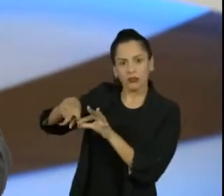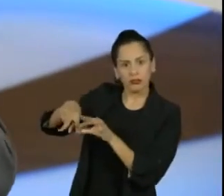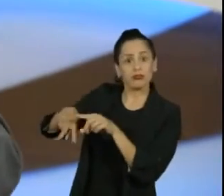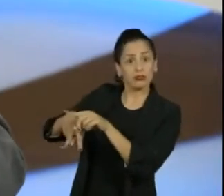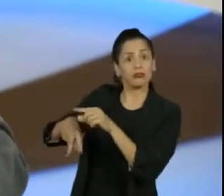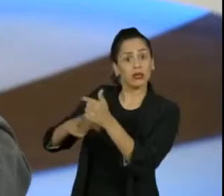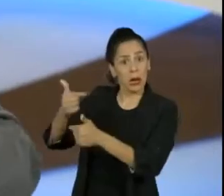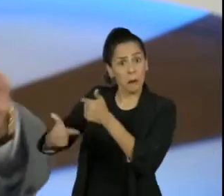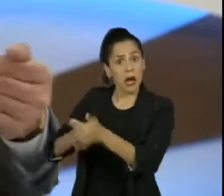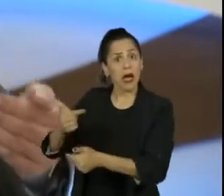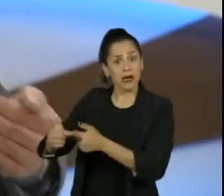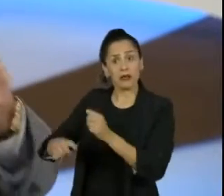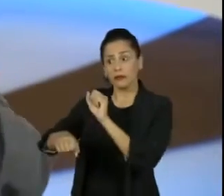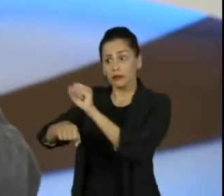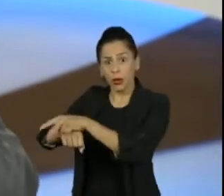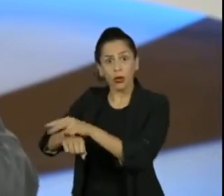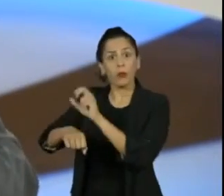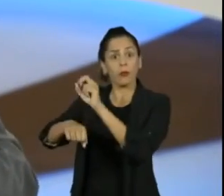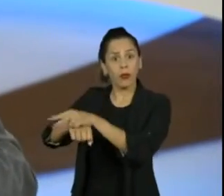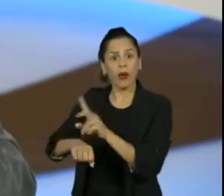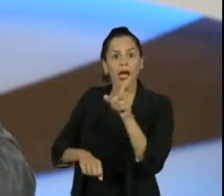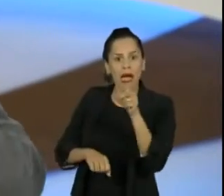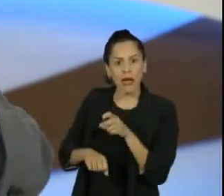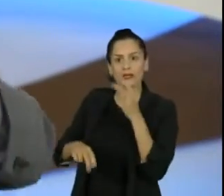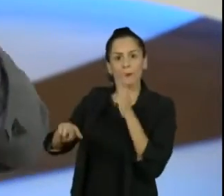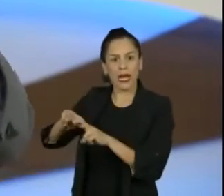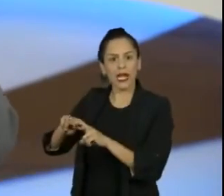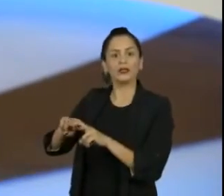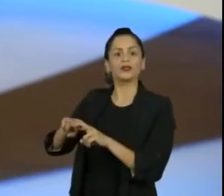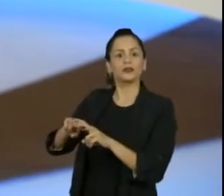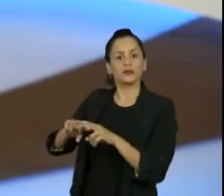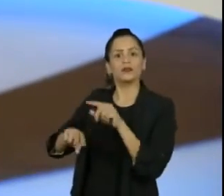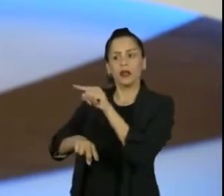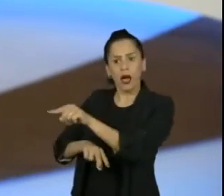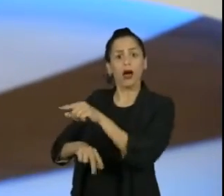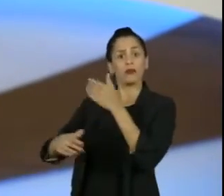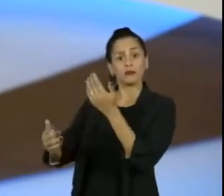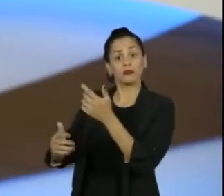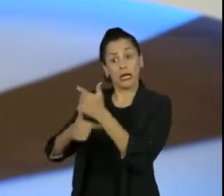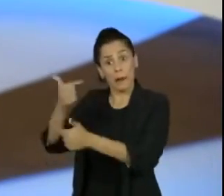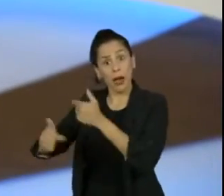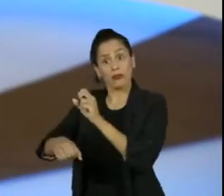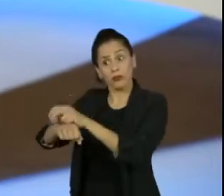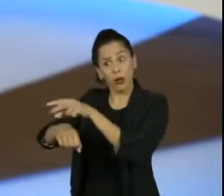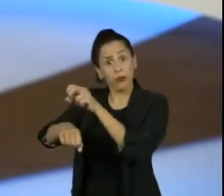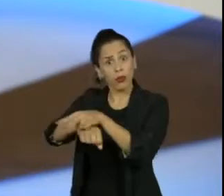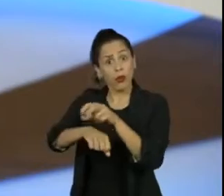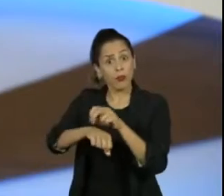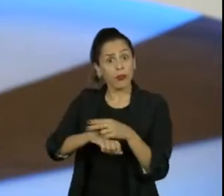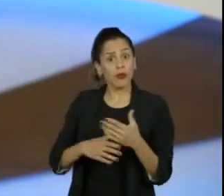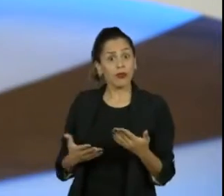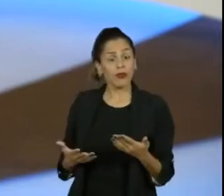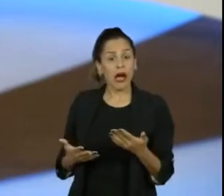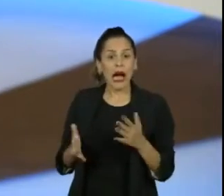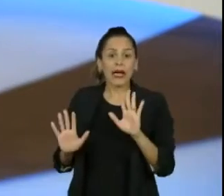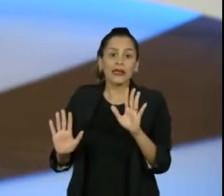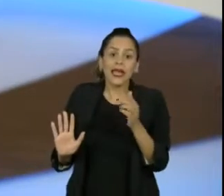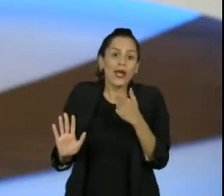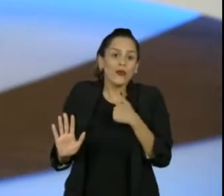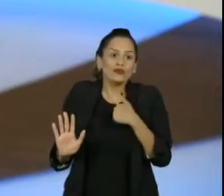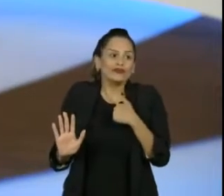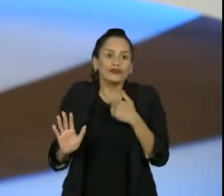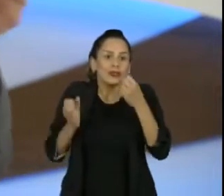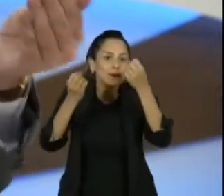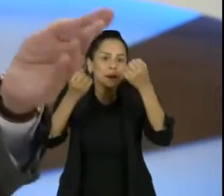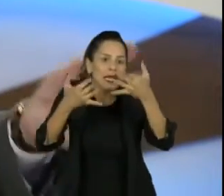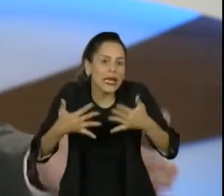ex-presidiários, que trabalham no box. Então, foi esse o meu erro, não ter explicado isso com muita clareza.